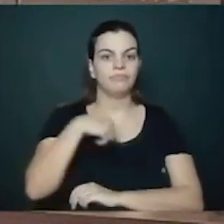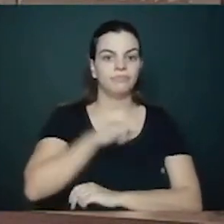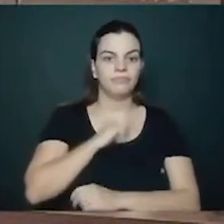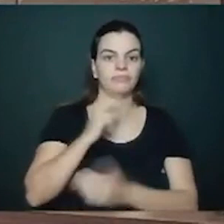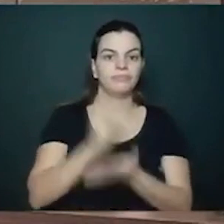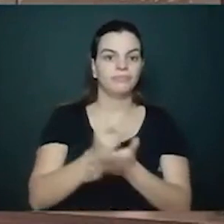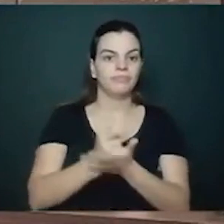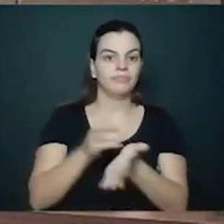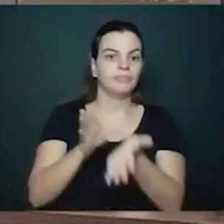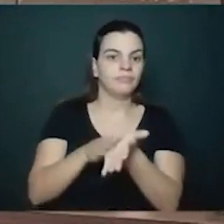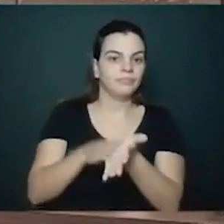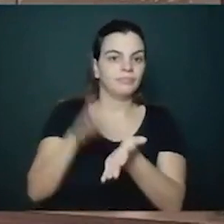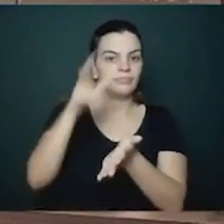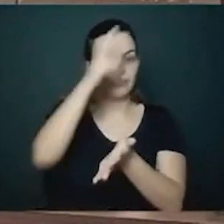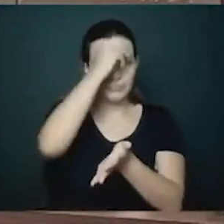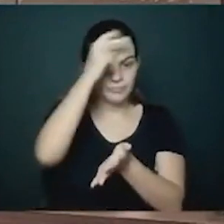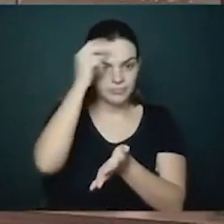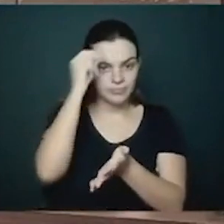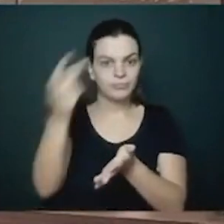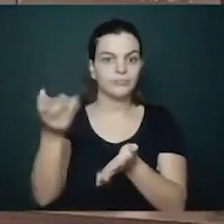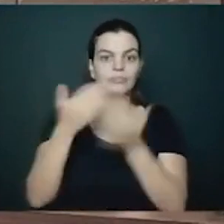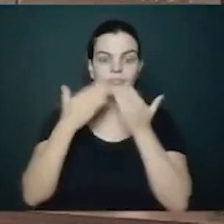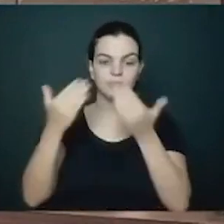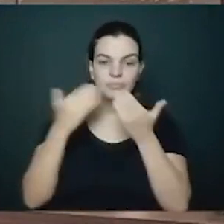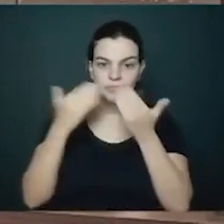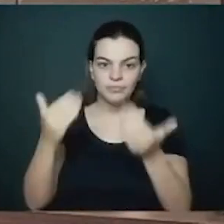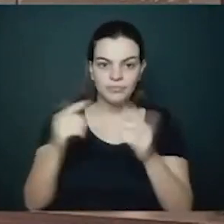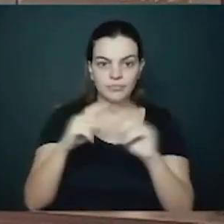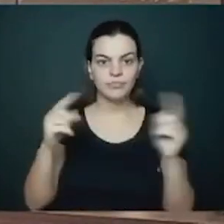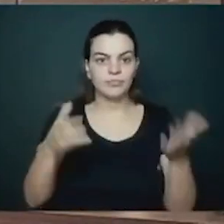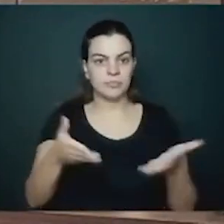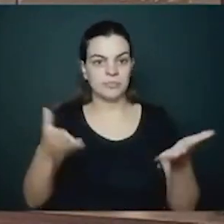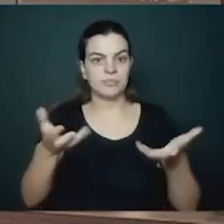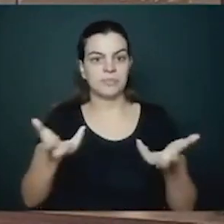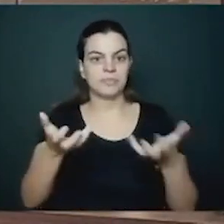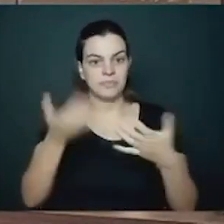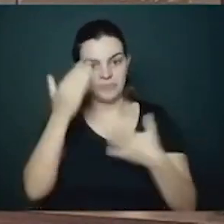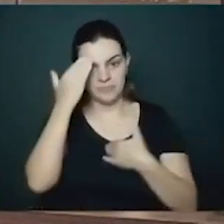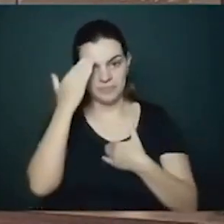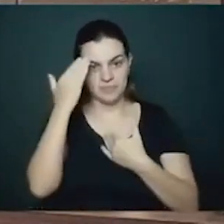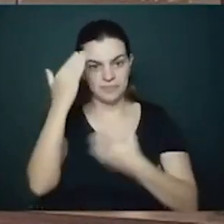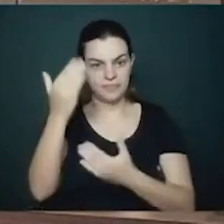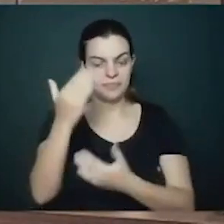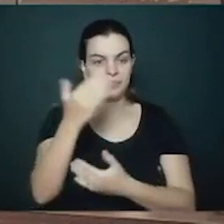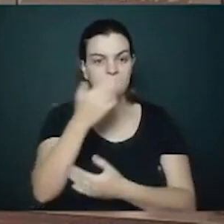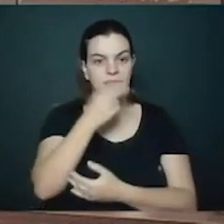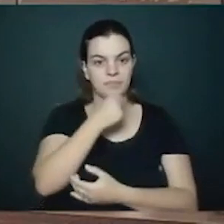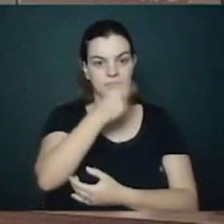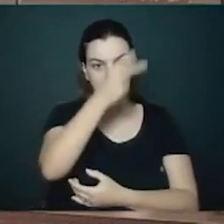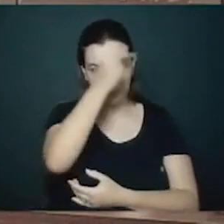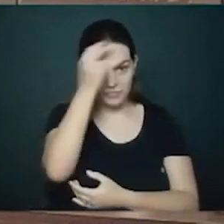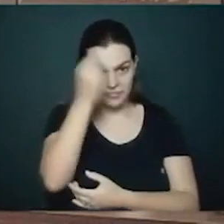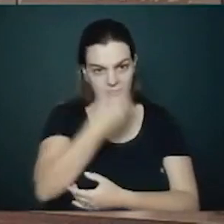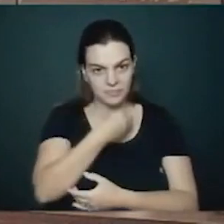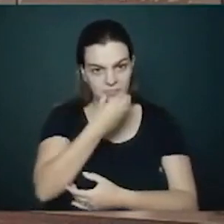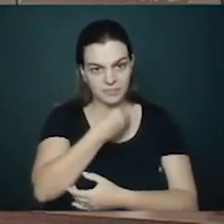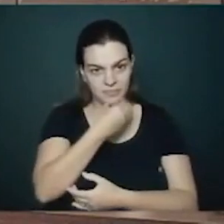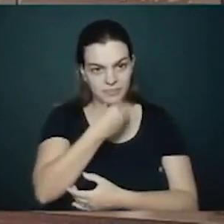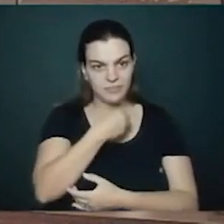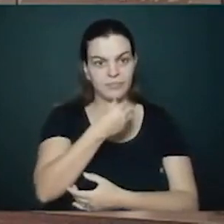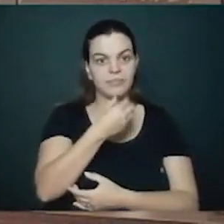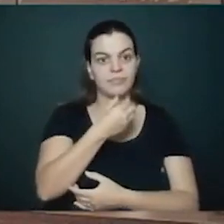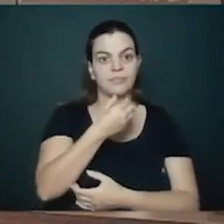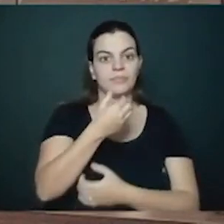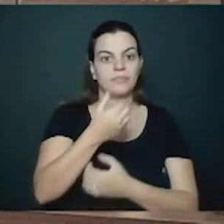né? Quero agradecer o prefeito Rafael Greca, o Eduardo Pimentel, vice, o secretário Rodrigo, da